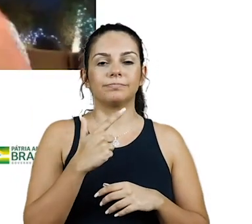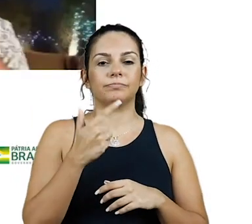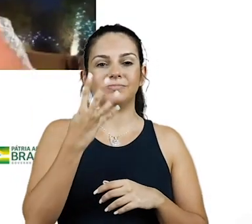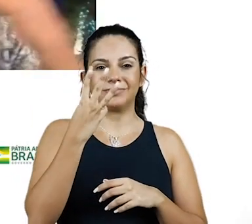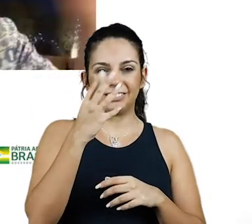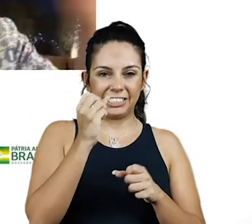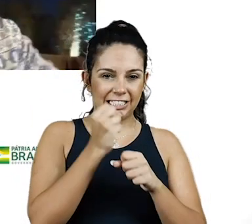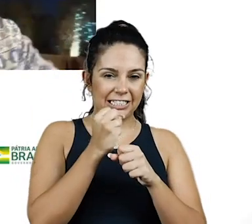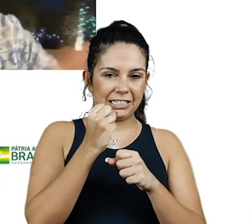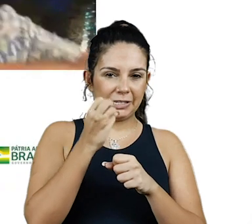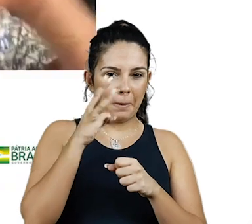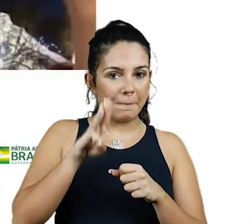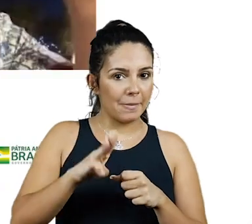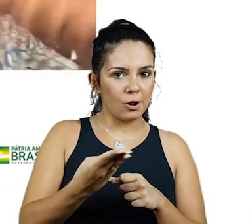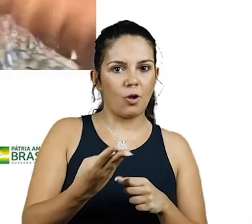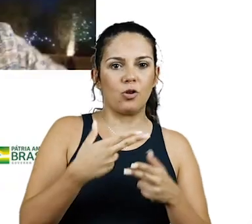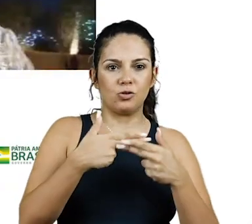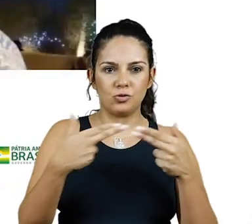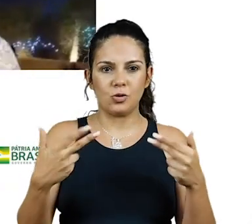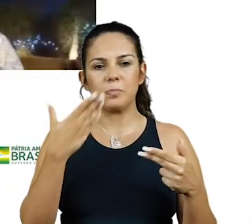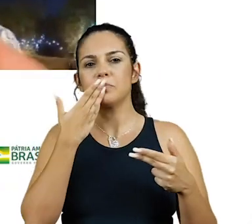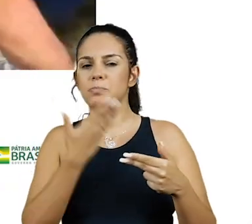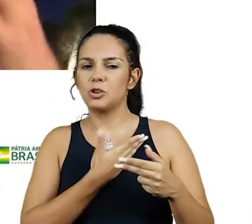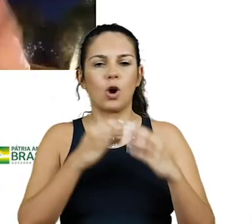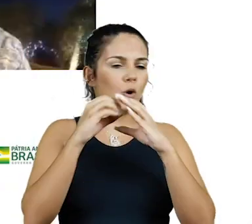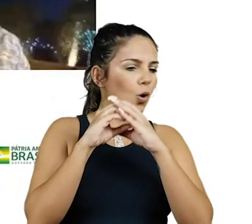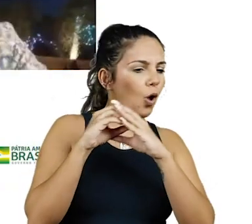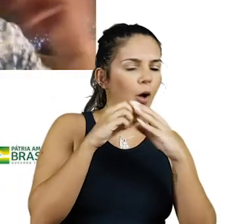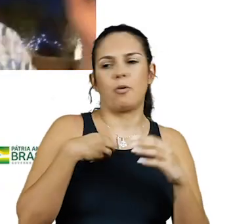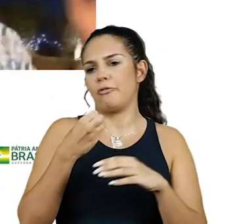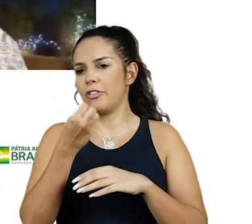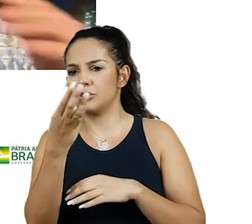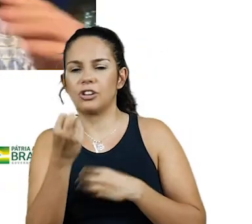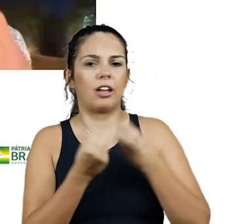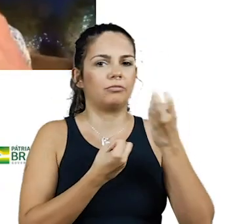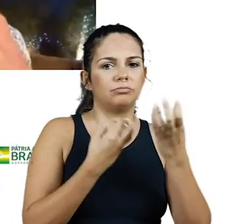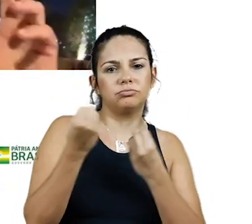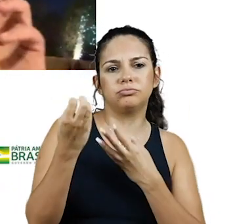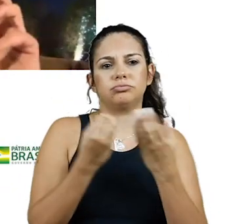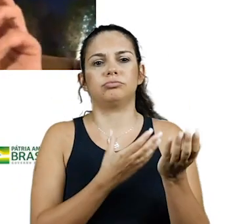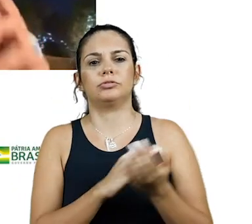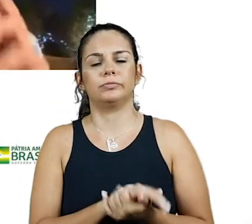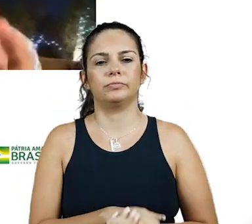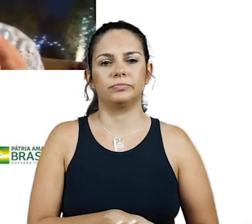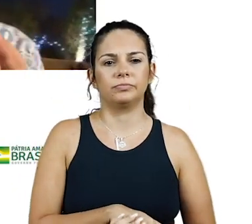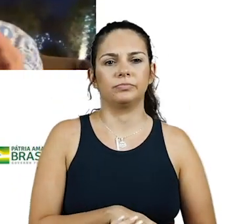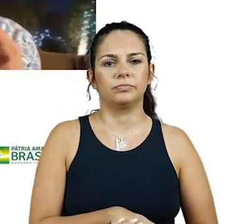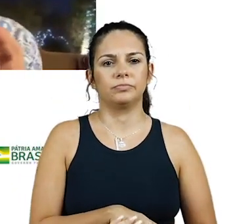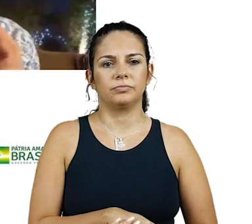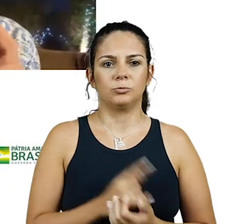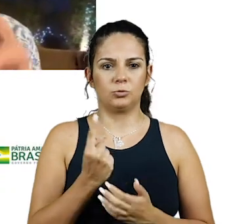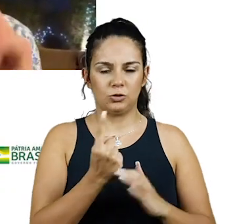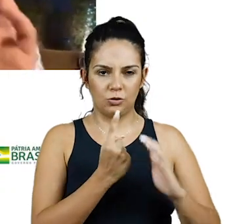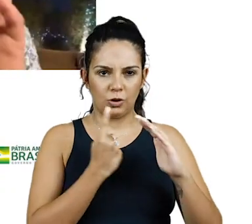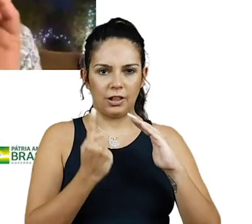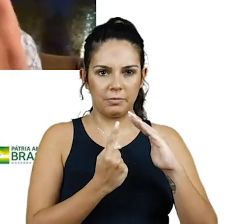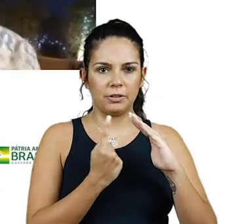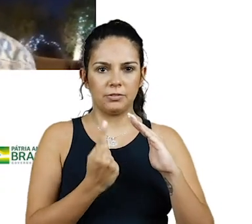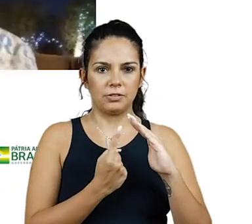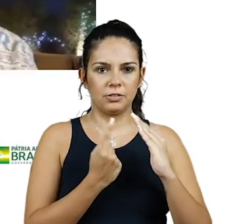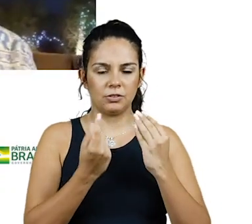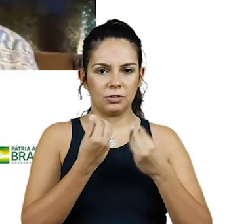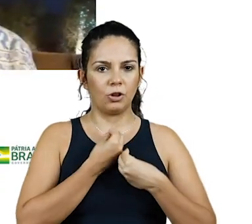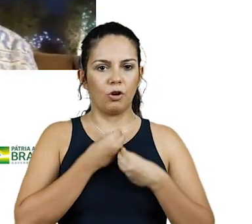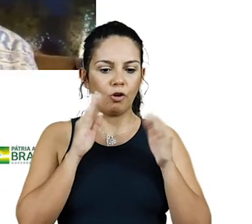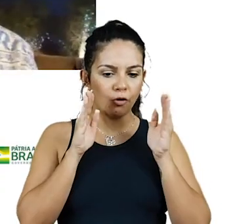30 milhões de coisas, ali a TV Globo pedia isso, pedia aquilo, eu viajava por minha conta e tudo. O isolamento deu